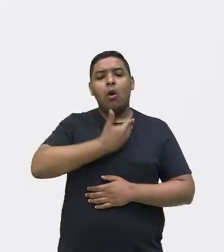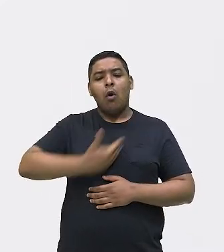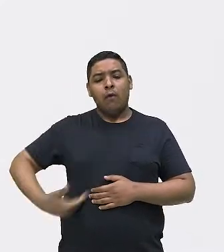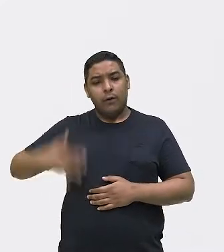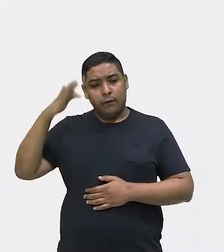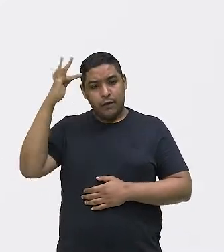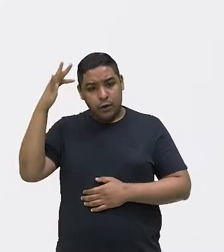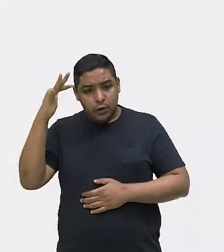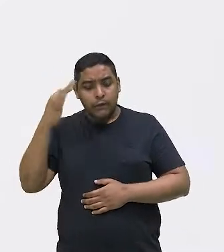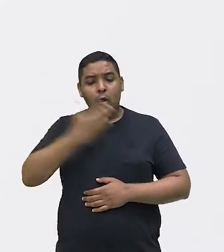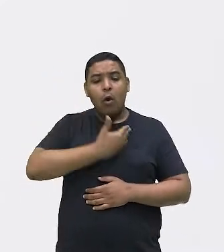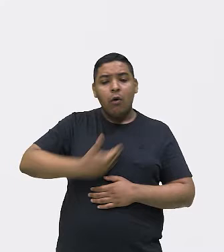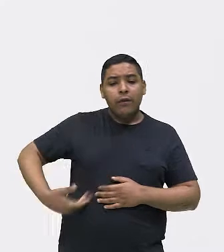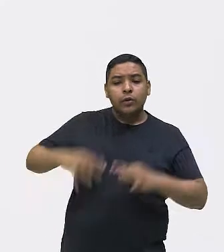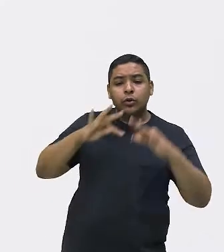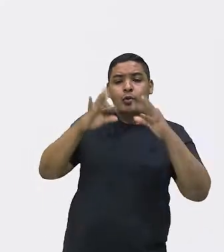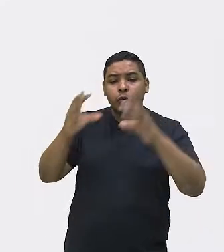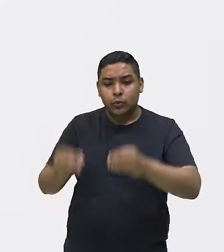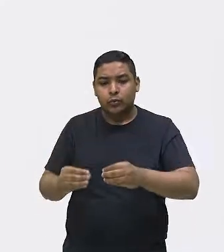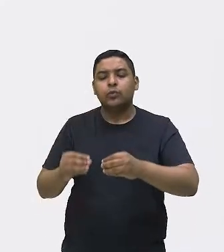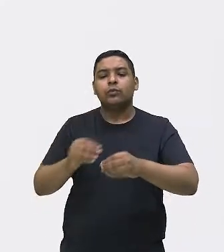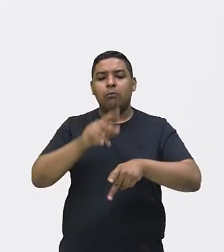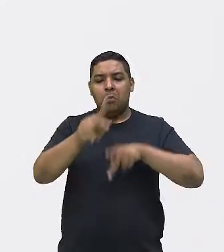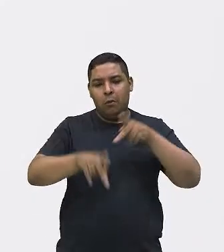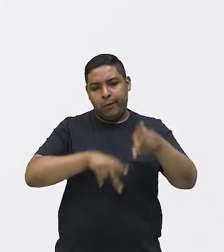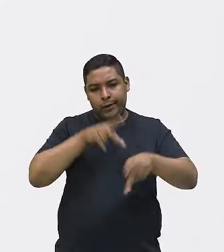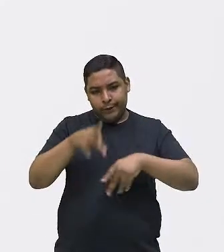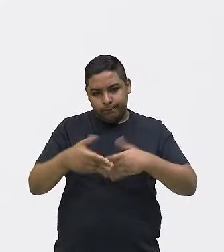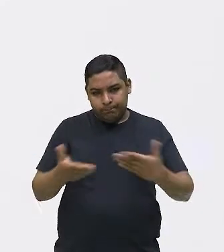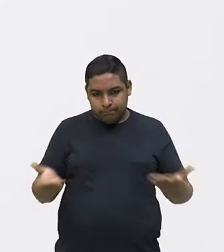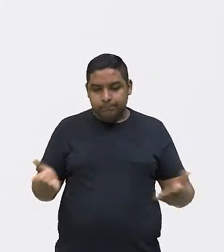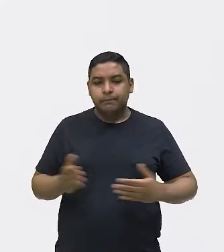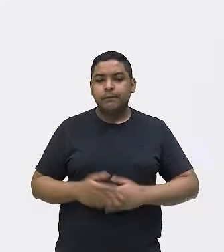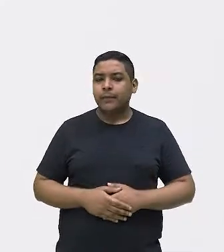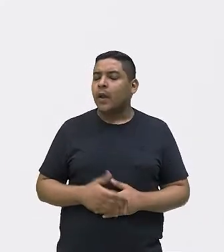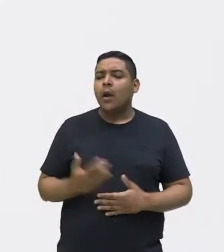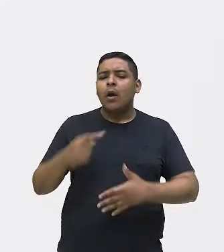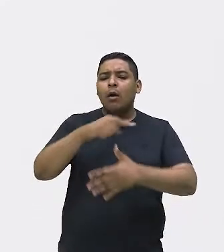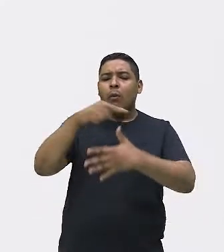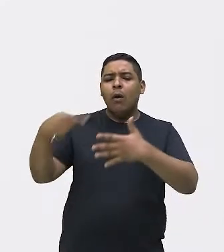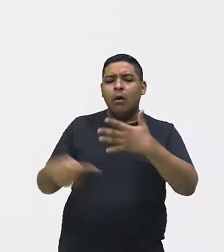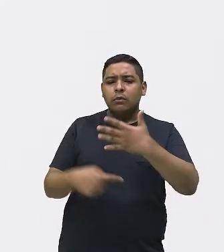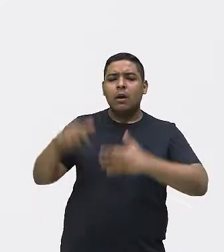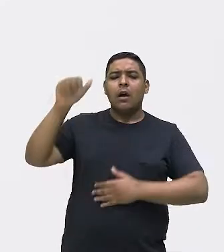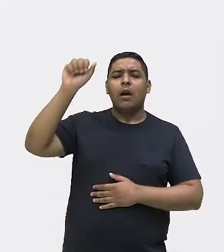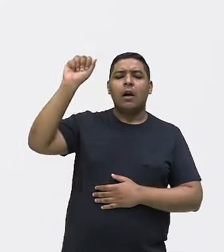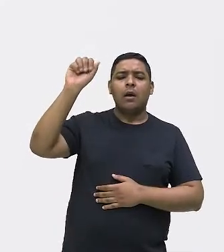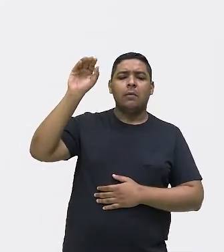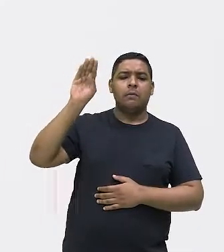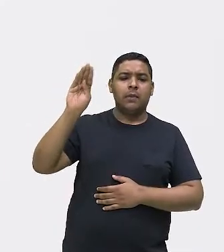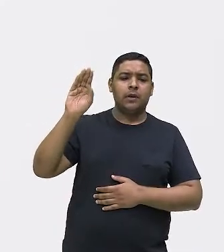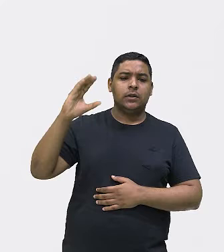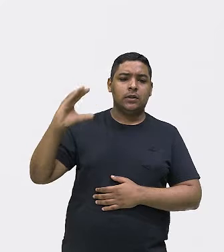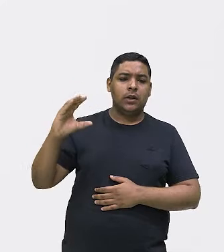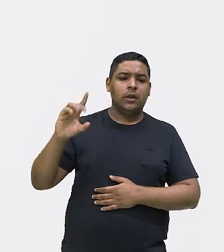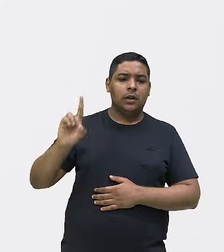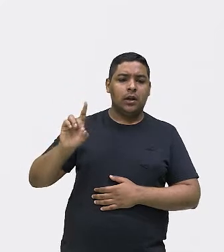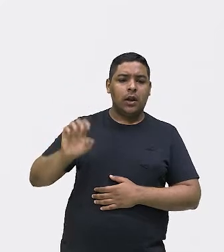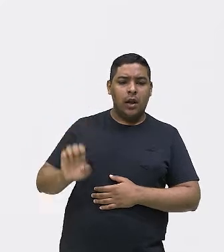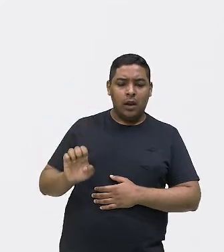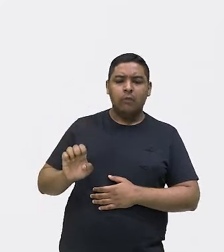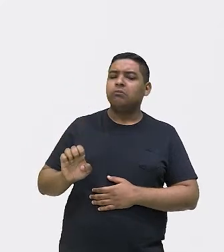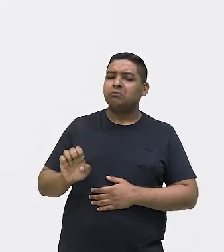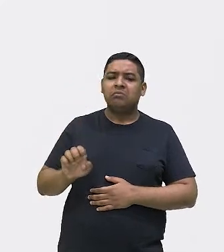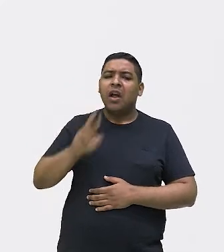todos. Qual dessas questões, então, nós vamos buscar responder como se fosse a